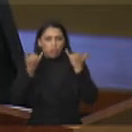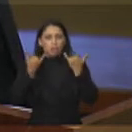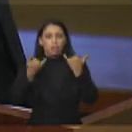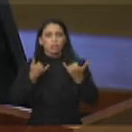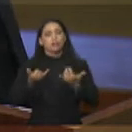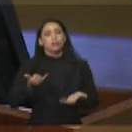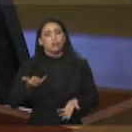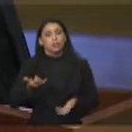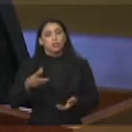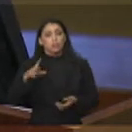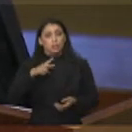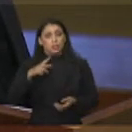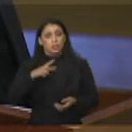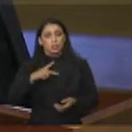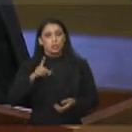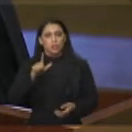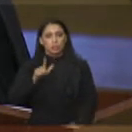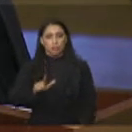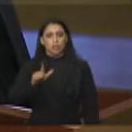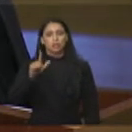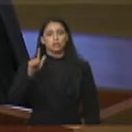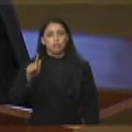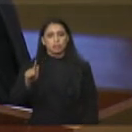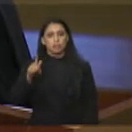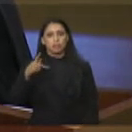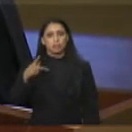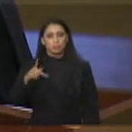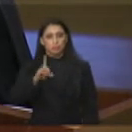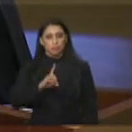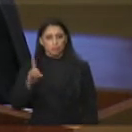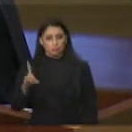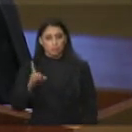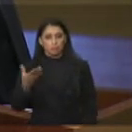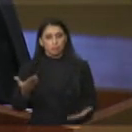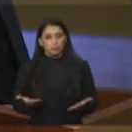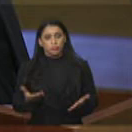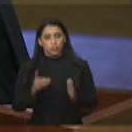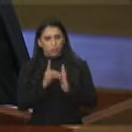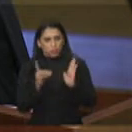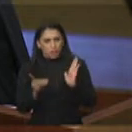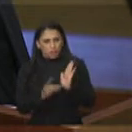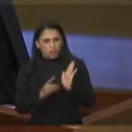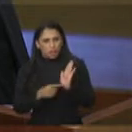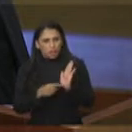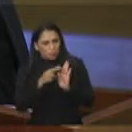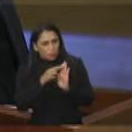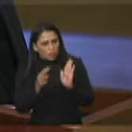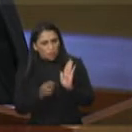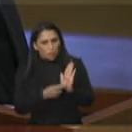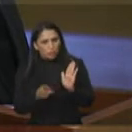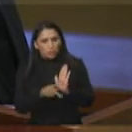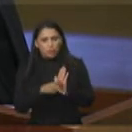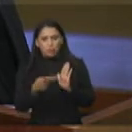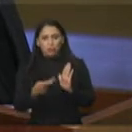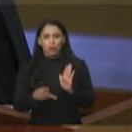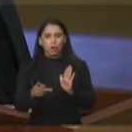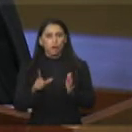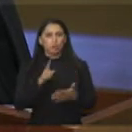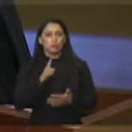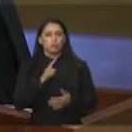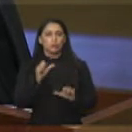aspectos, o Decreto 10.046 parece ter força normativa própria,